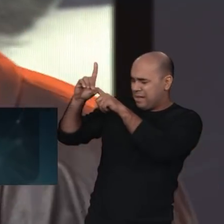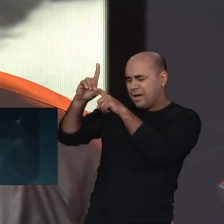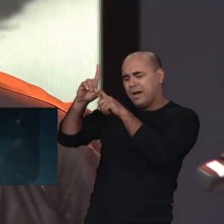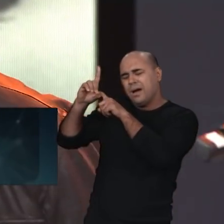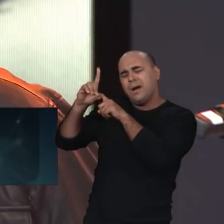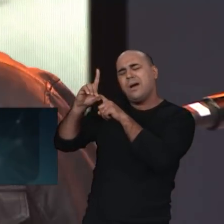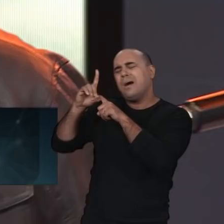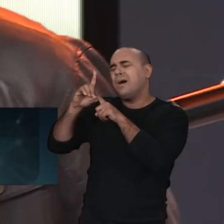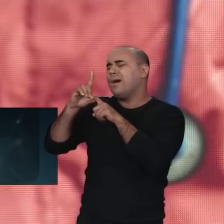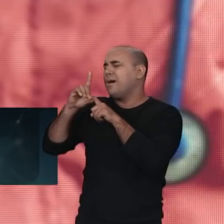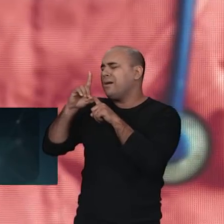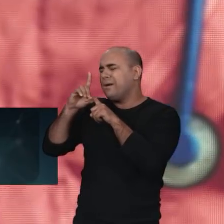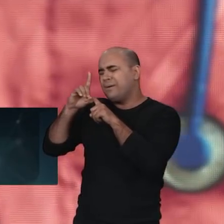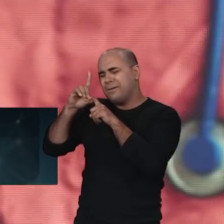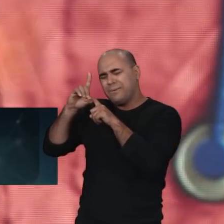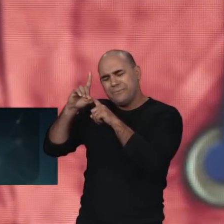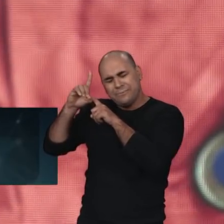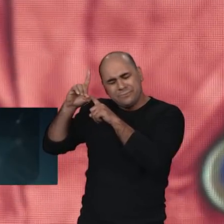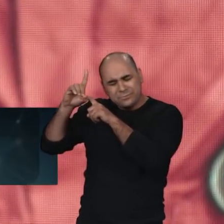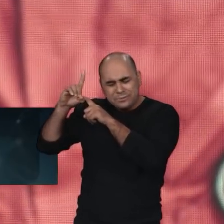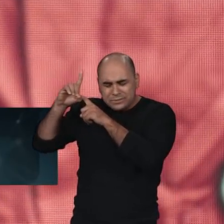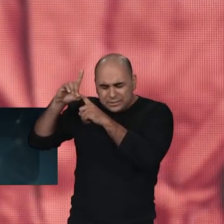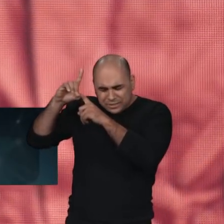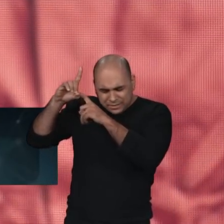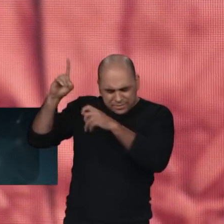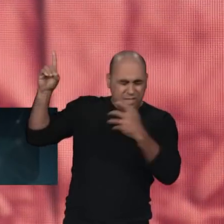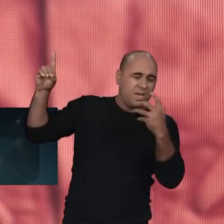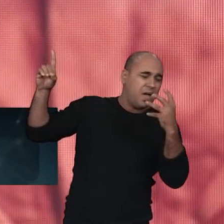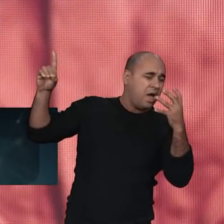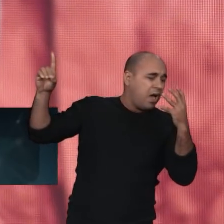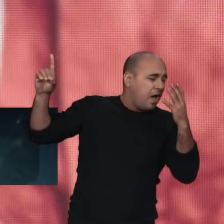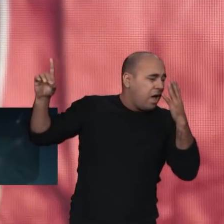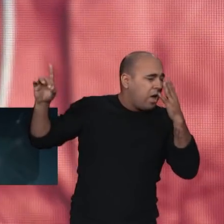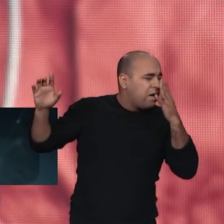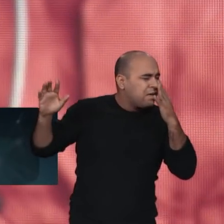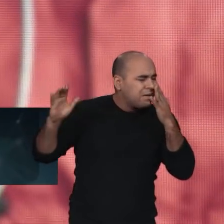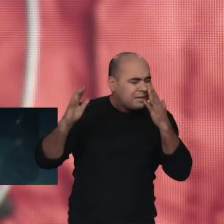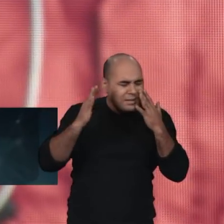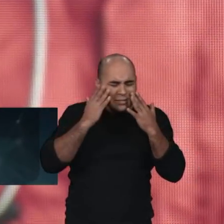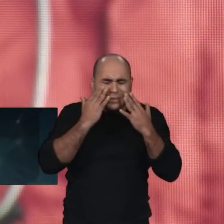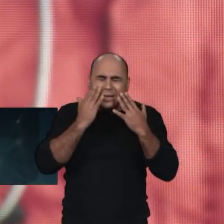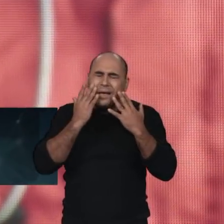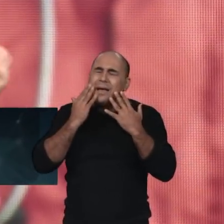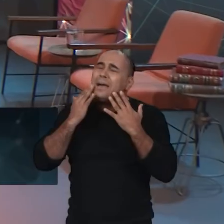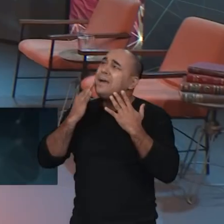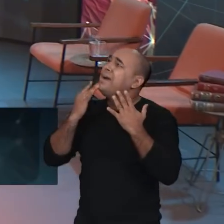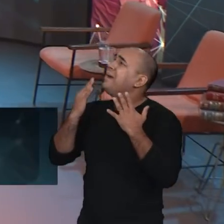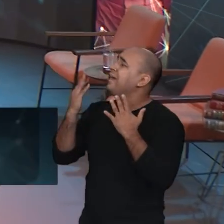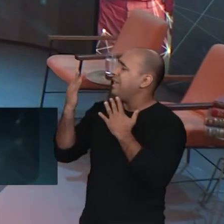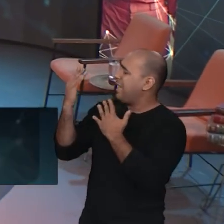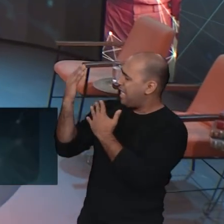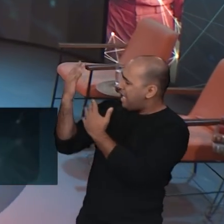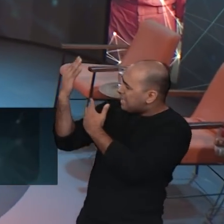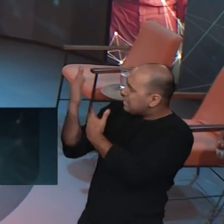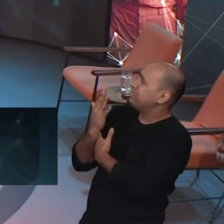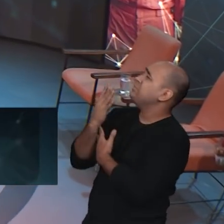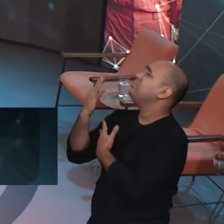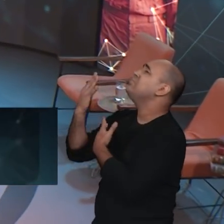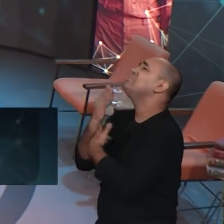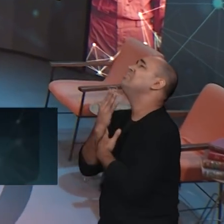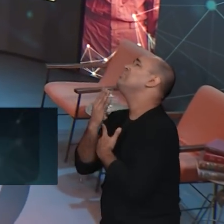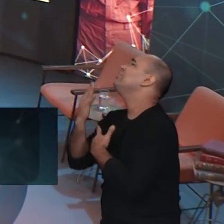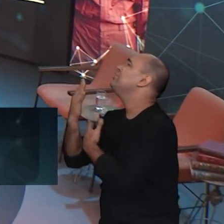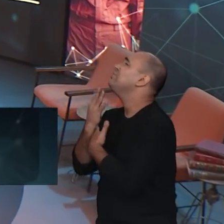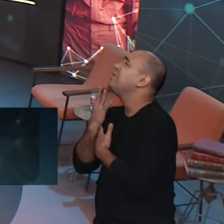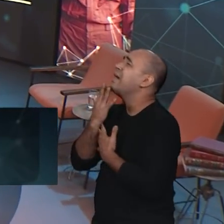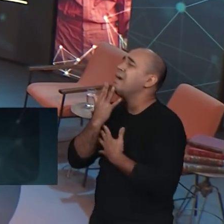meu Pai. Chorando que eu disse Deus vem me ajudar, chorando que eu